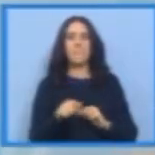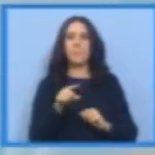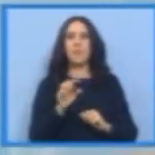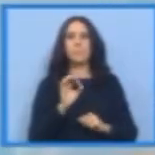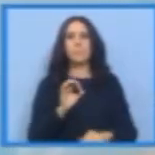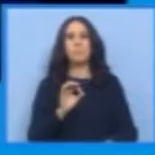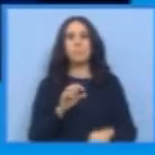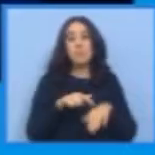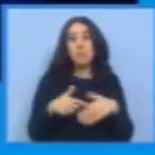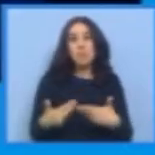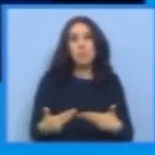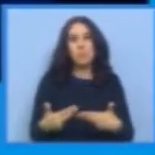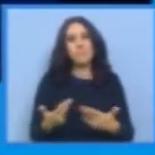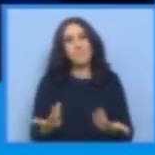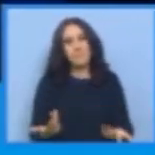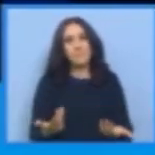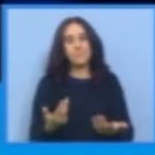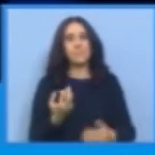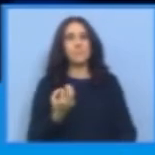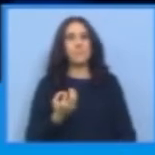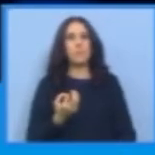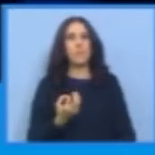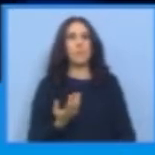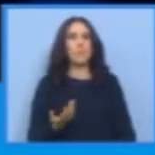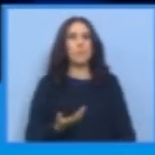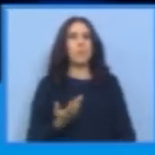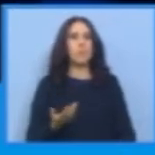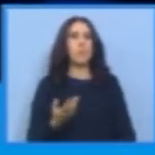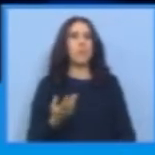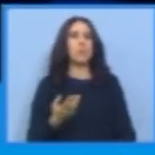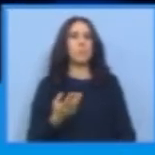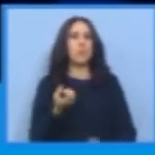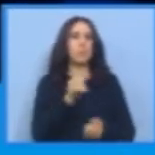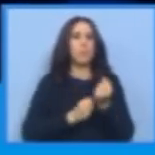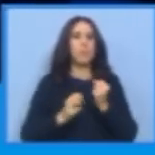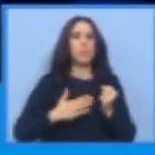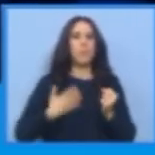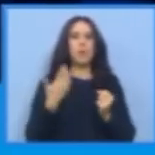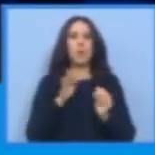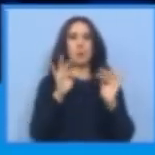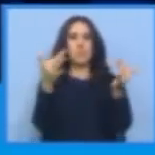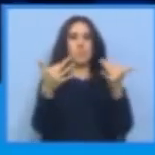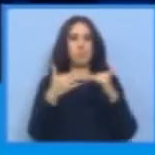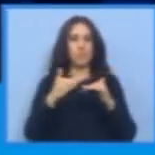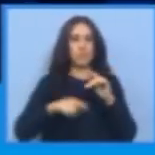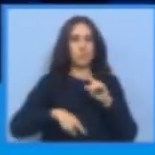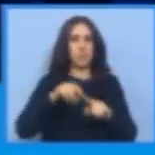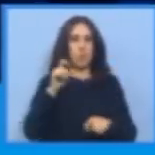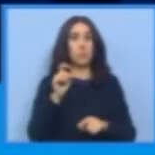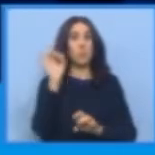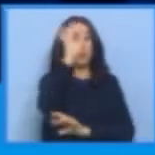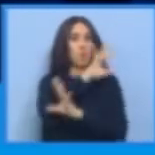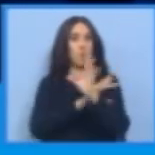assim, neste momento, também por toda por este movimento de refugiados que estão a chegar à